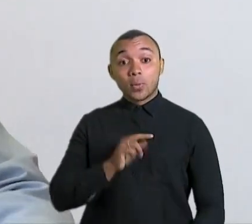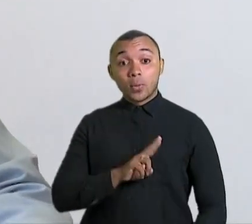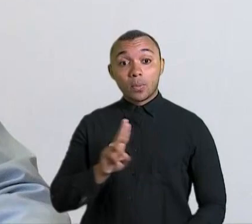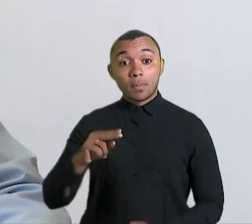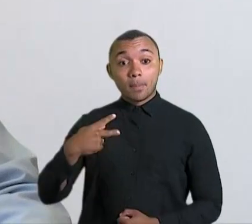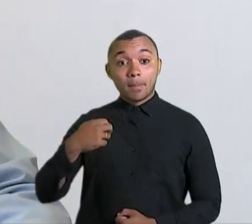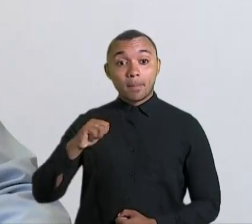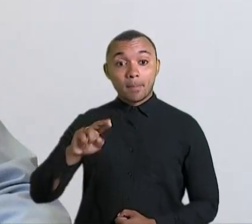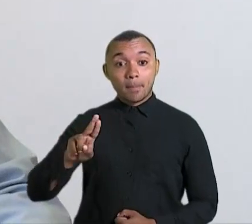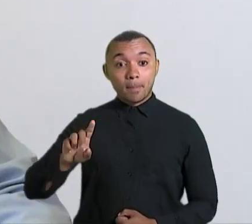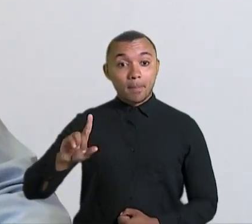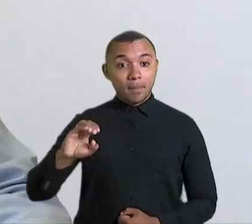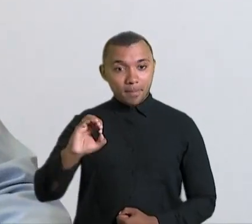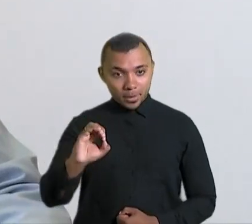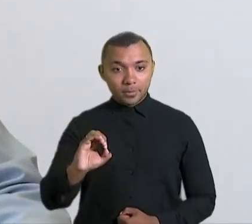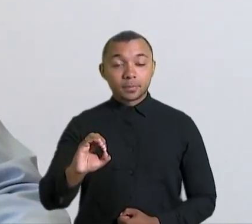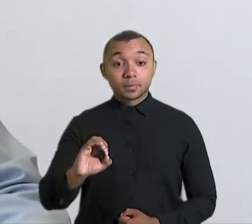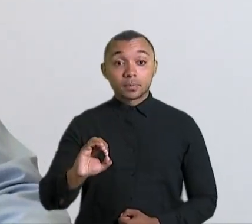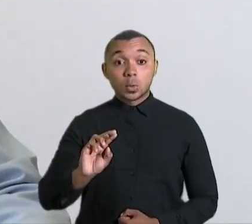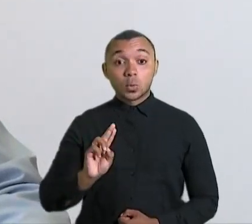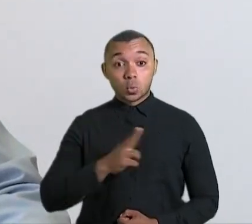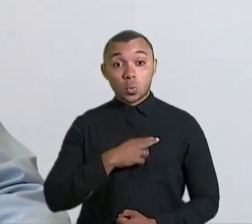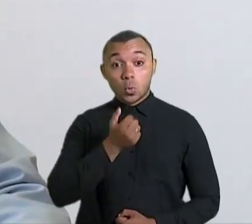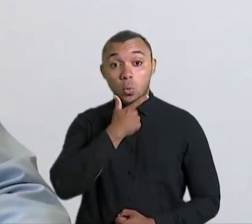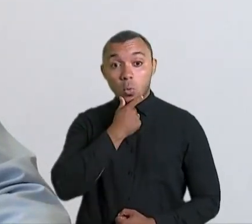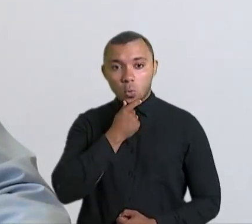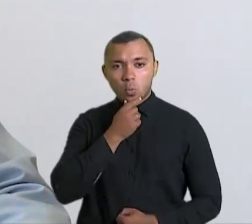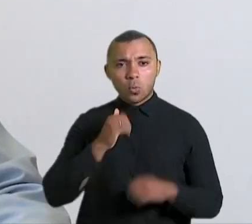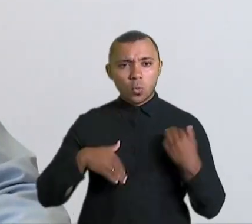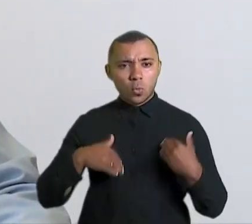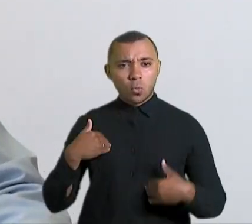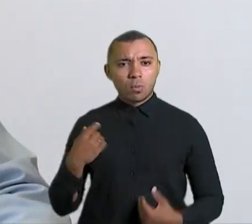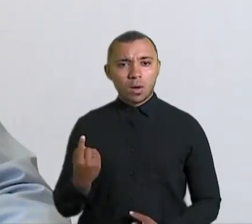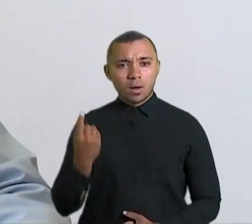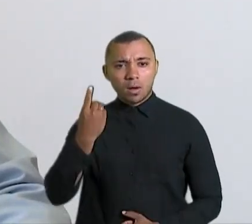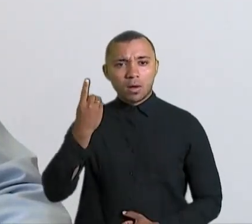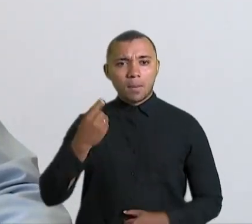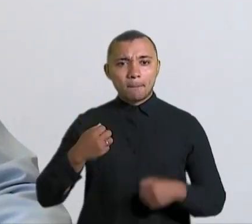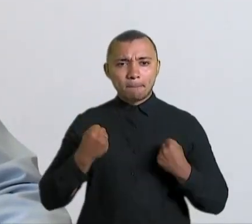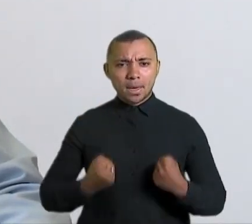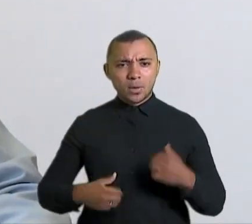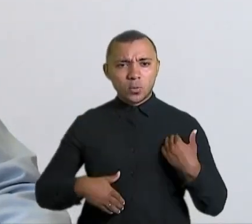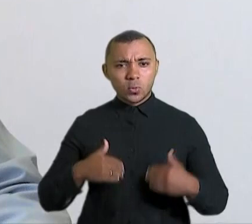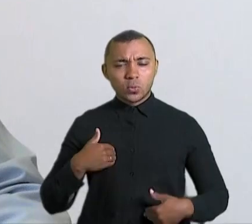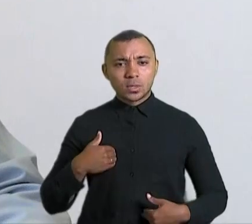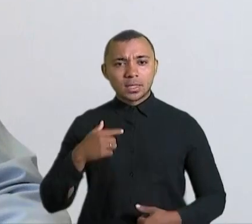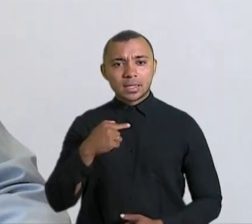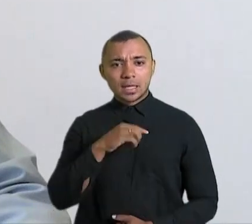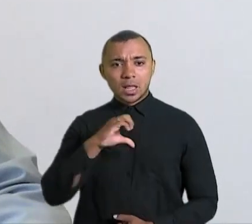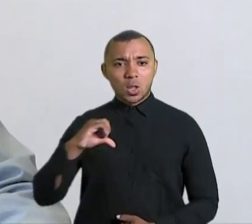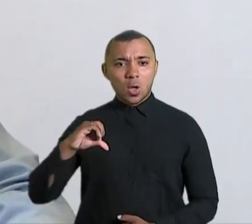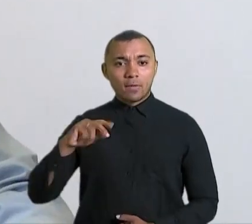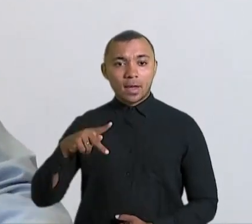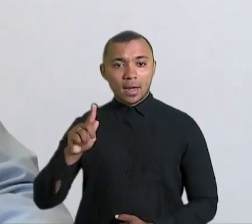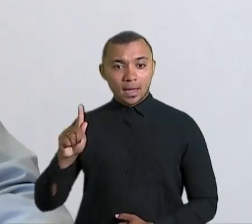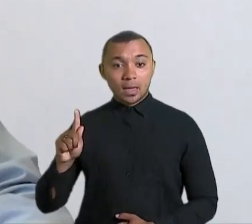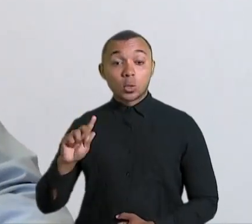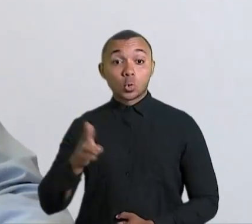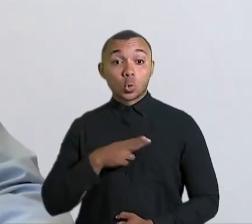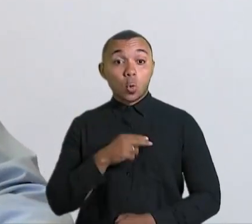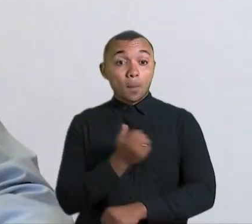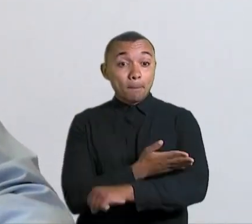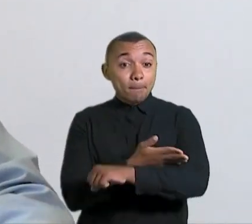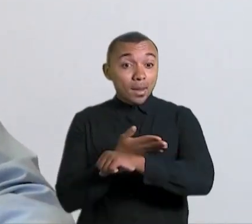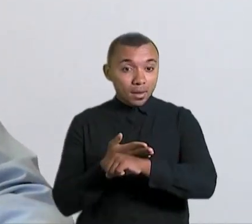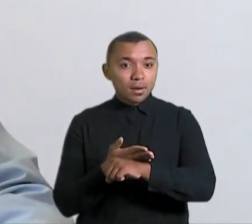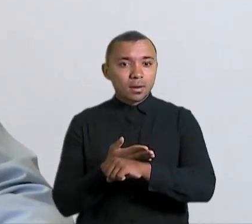Roberto Cândido, um homem de 1,79m, 79kg, pele clara,